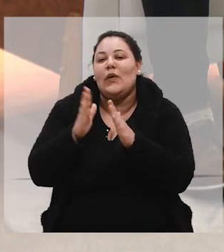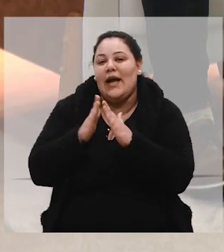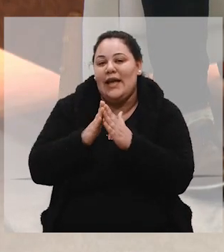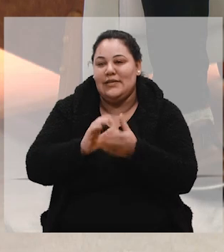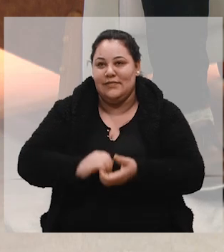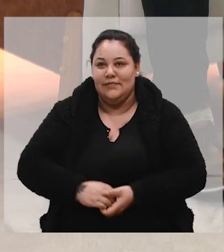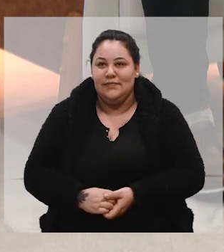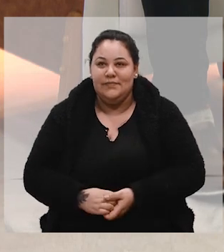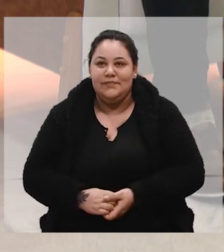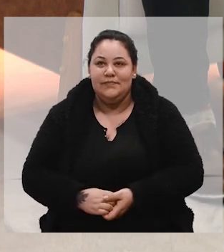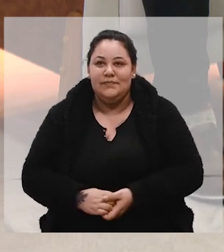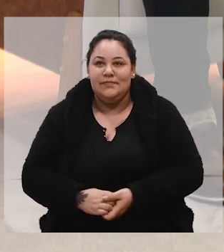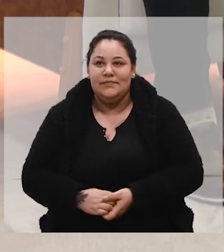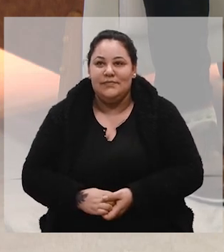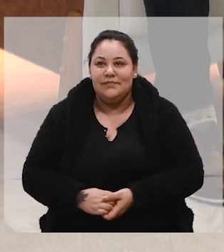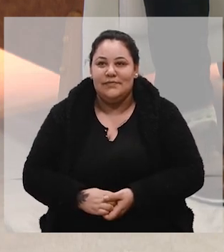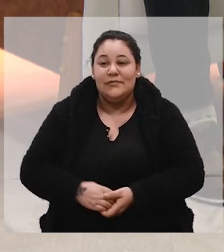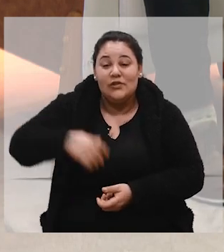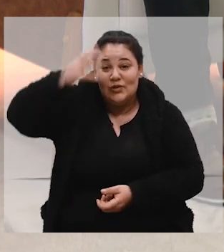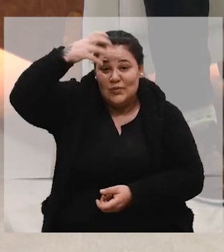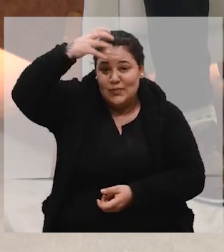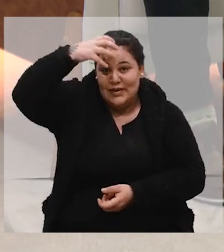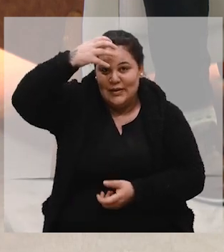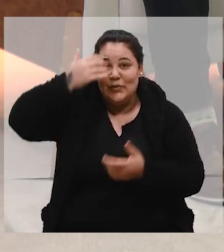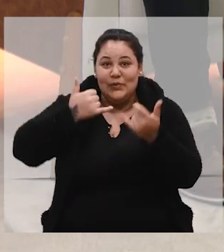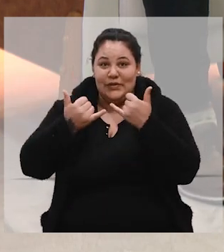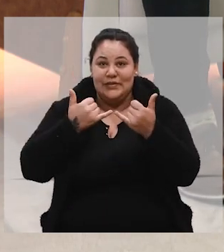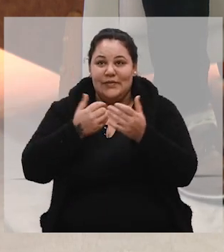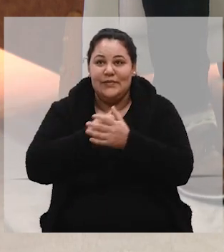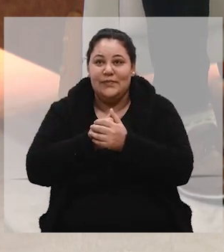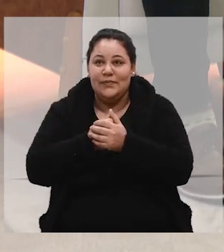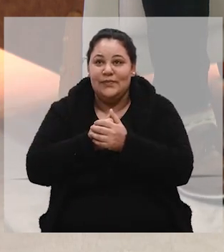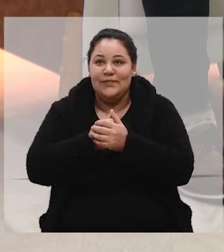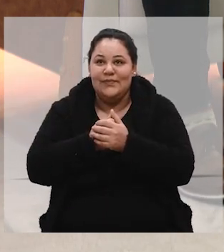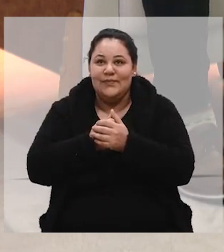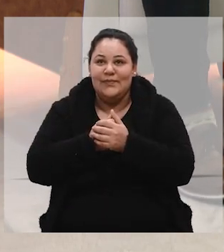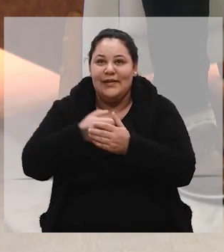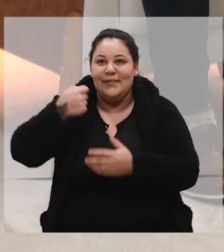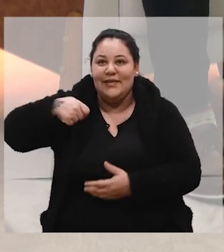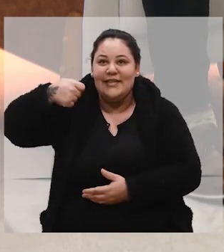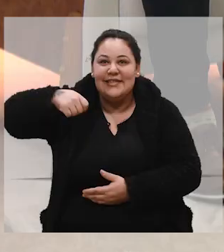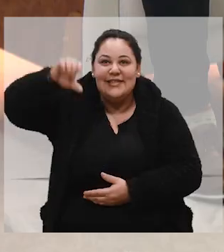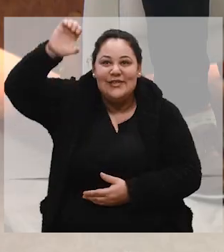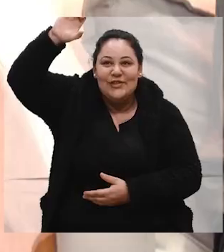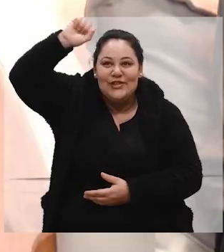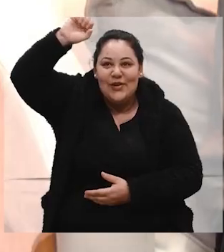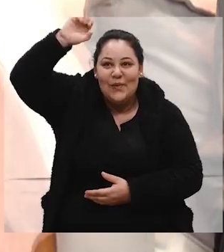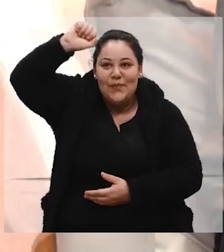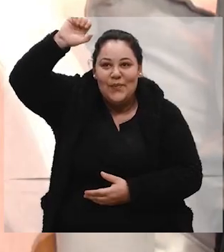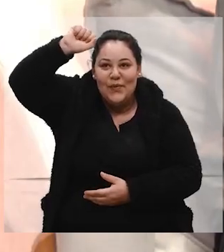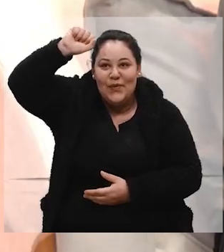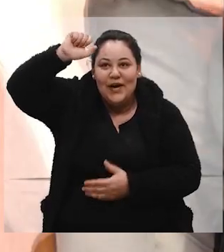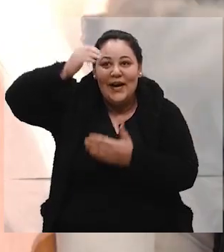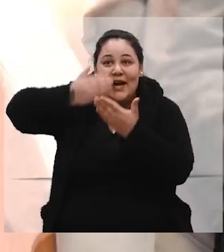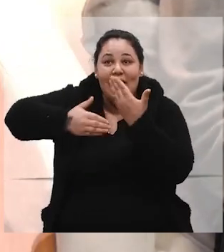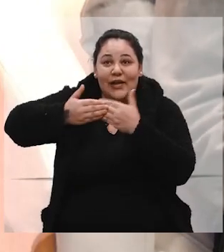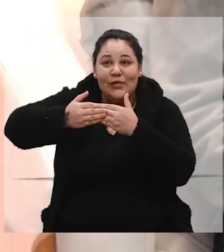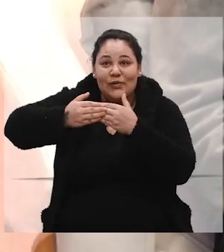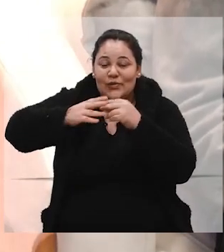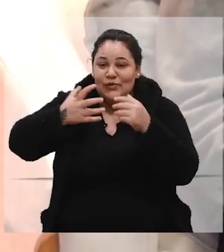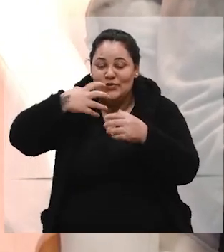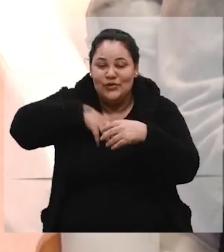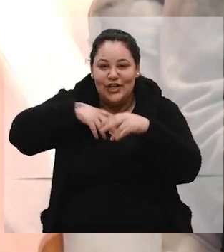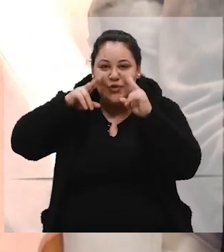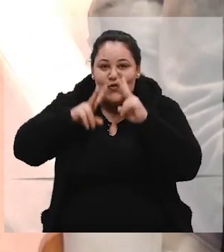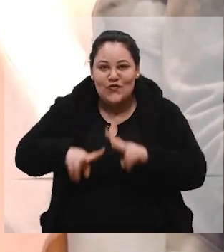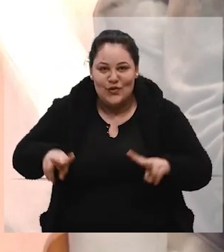lá em casa. No banho. Do banho, eu tenho que pegar um shampoo, botar do cabelo. Isso tudo